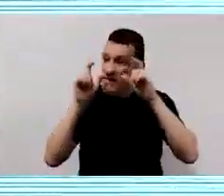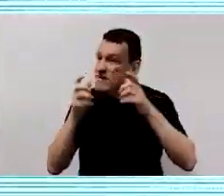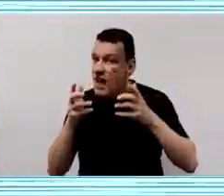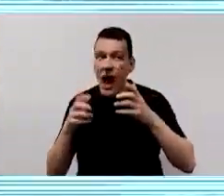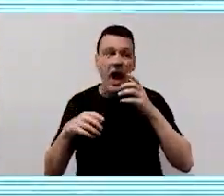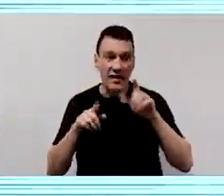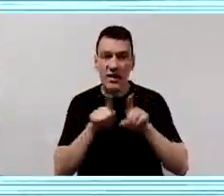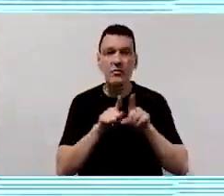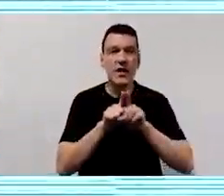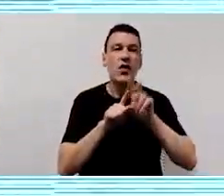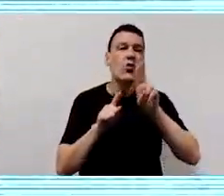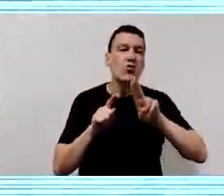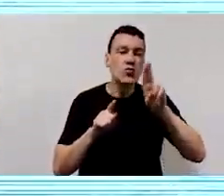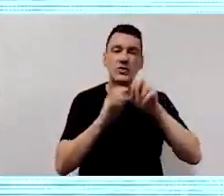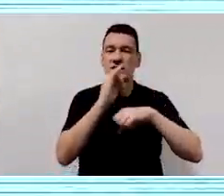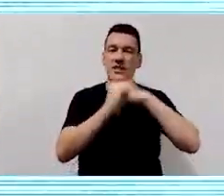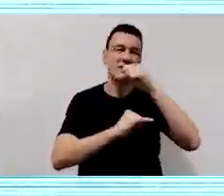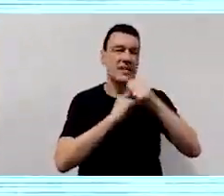tecnologia e informação.